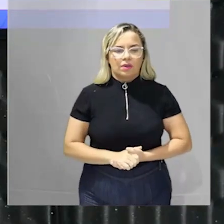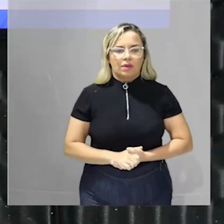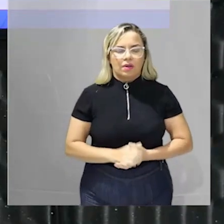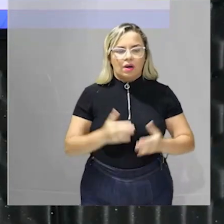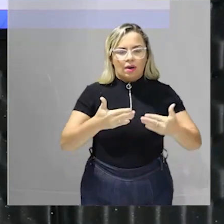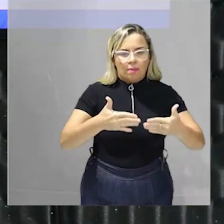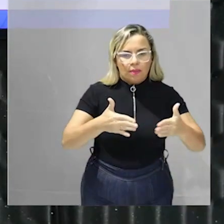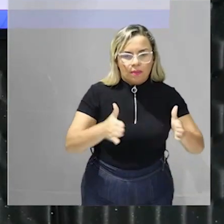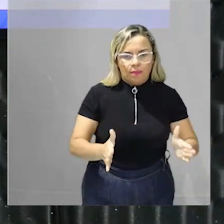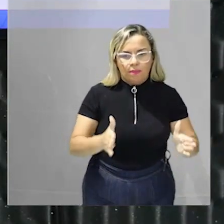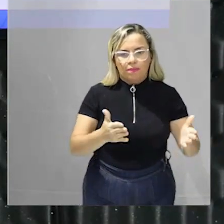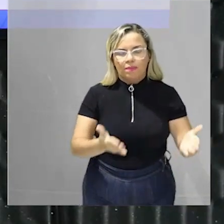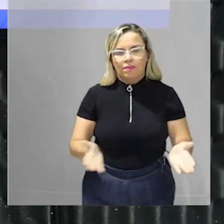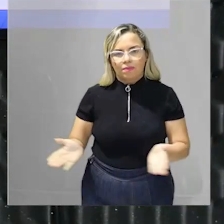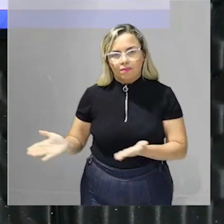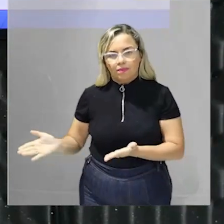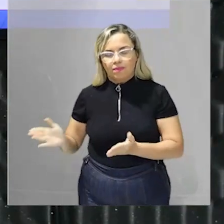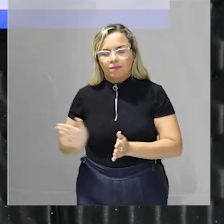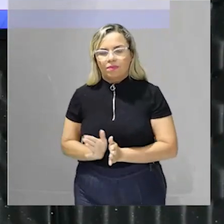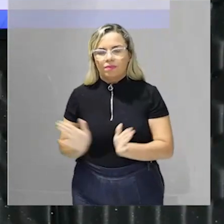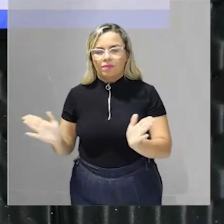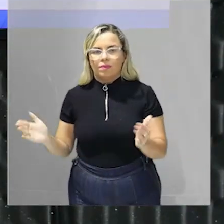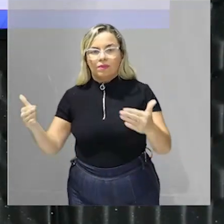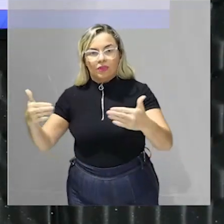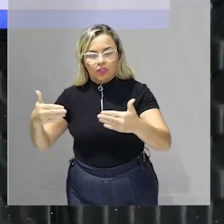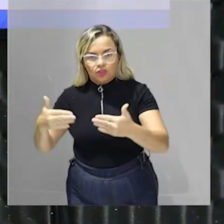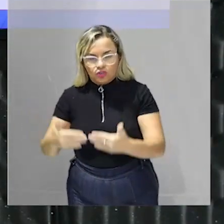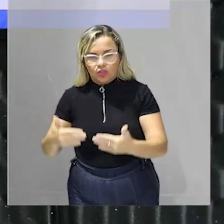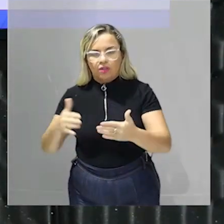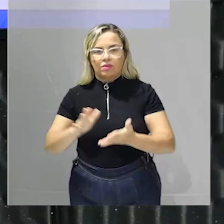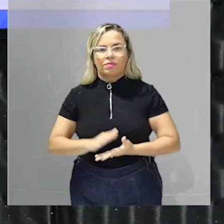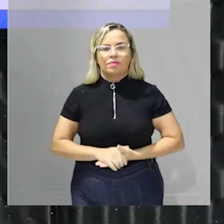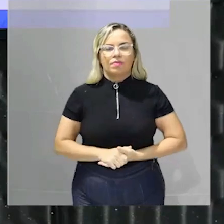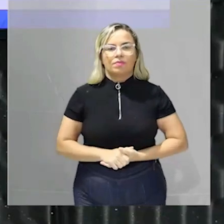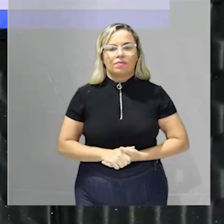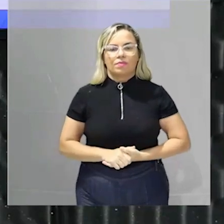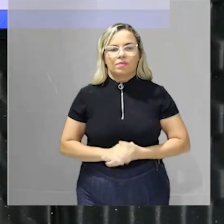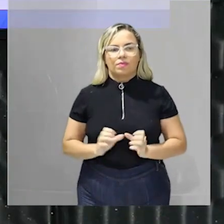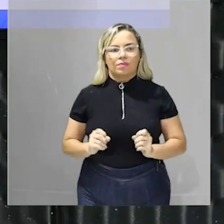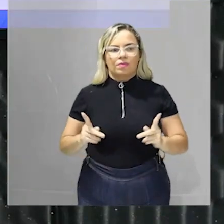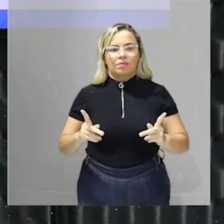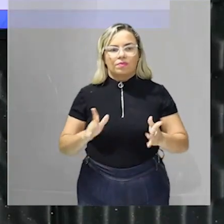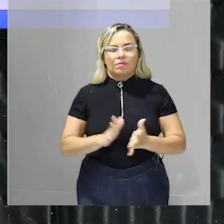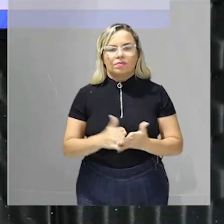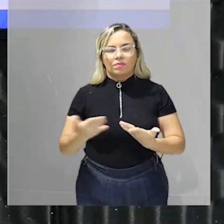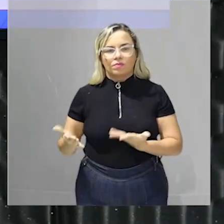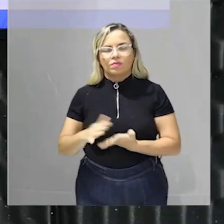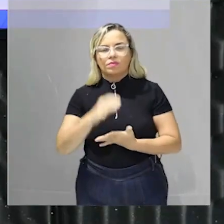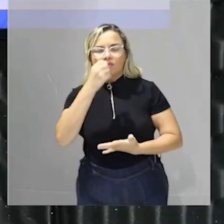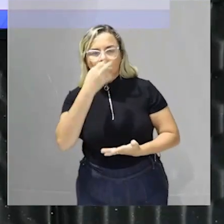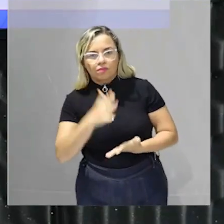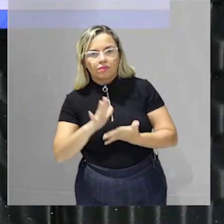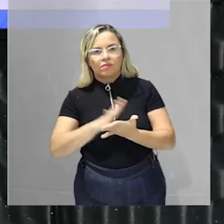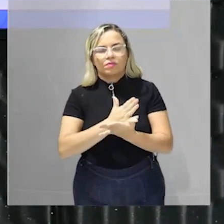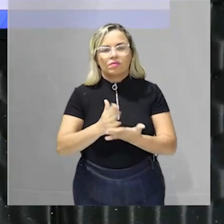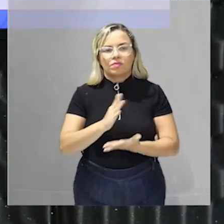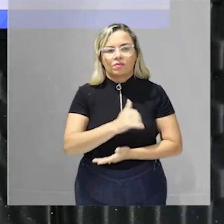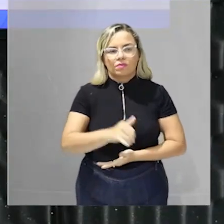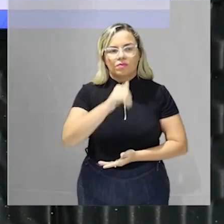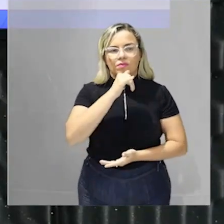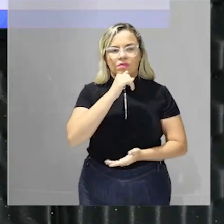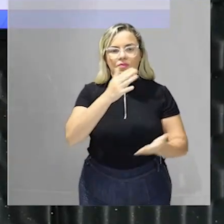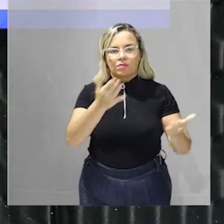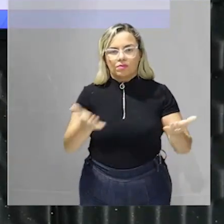Abierto, aberto. Cerrado, fechado. Bem, eu tenho aqui alguns exemplos.